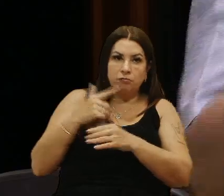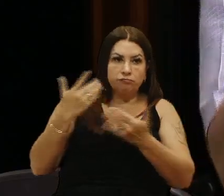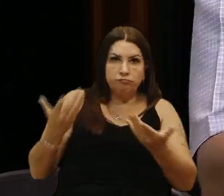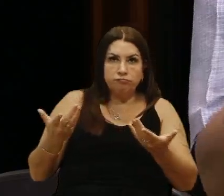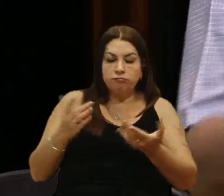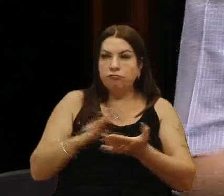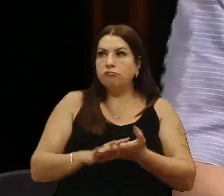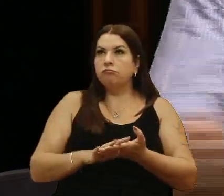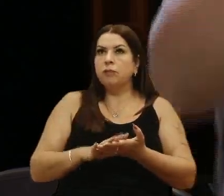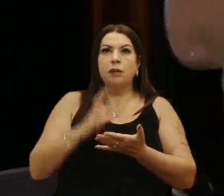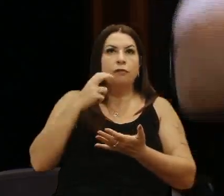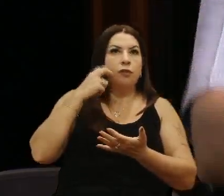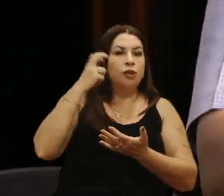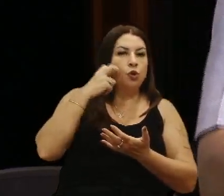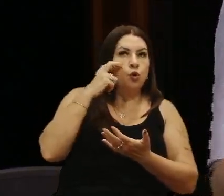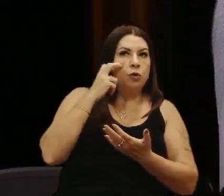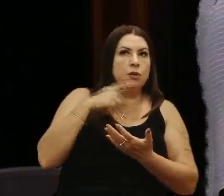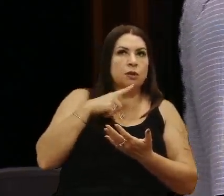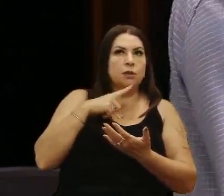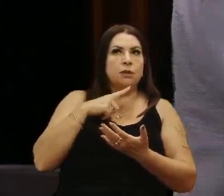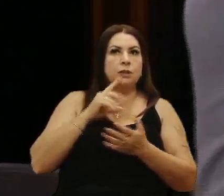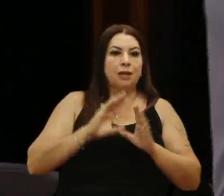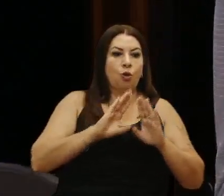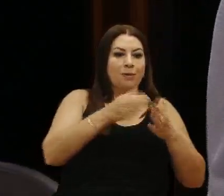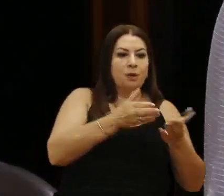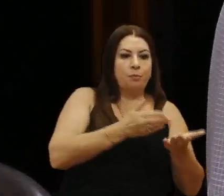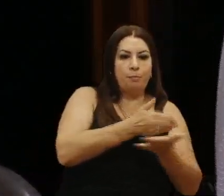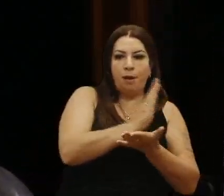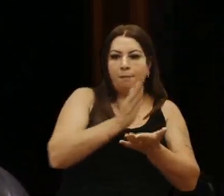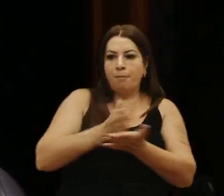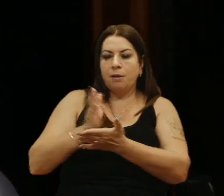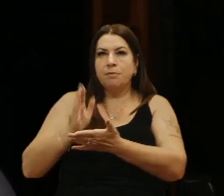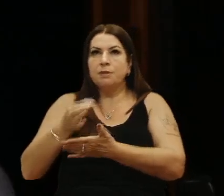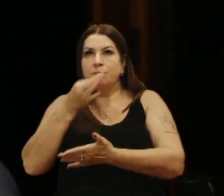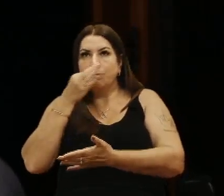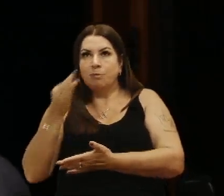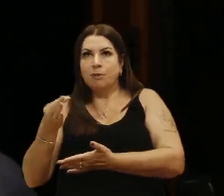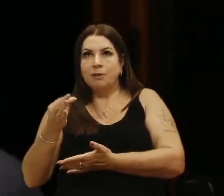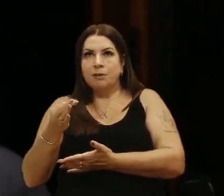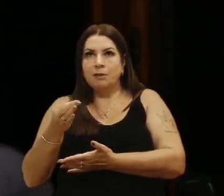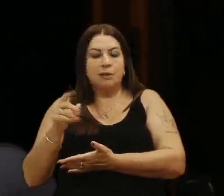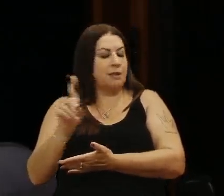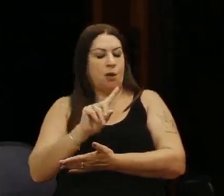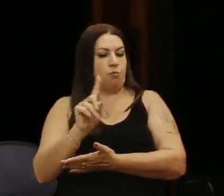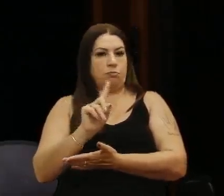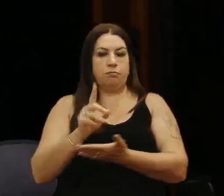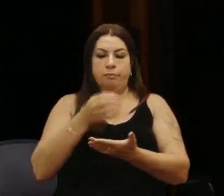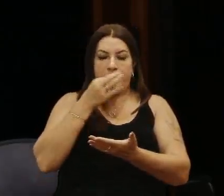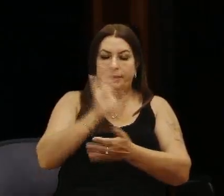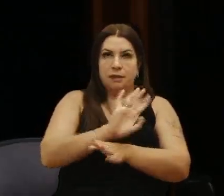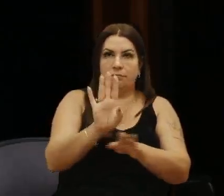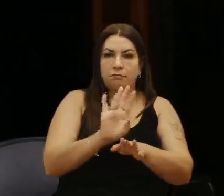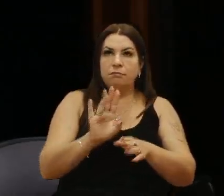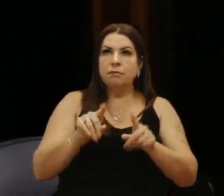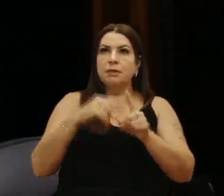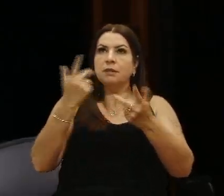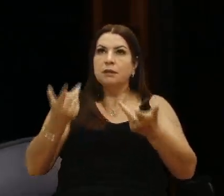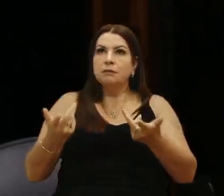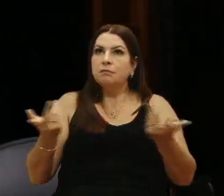Agora, a vergonha é passar nas comissões, a turma dá parecer, depois desdá parecer, e